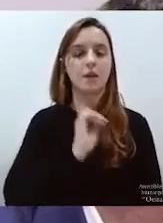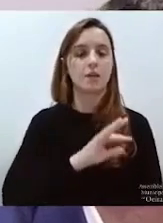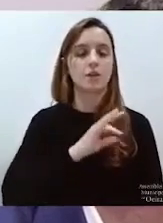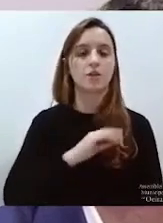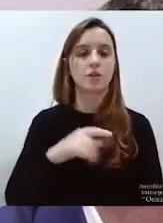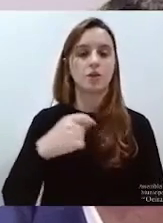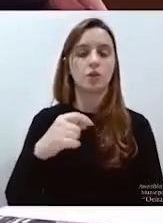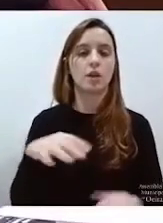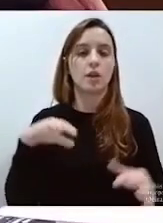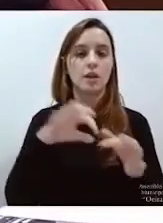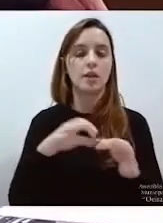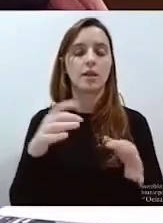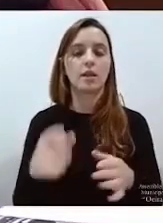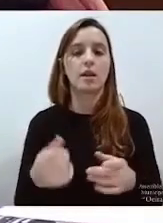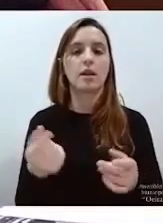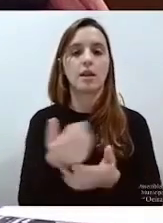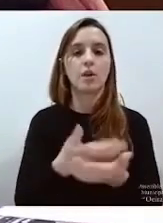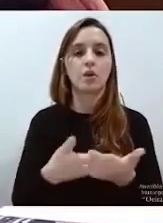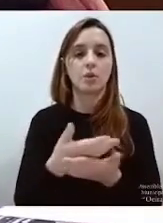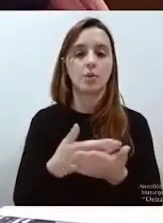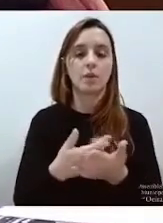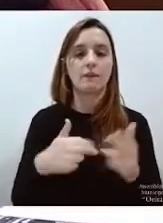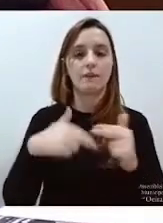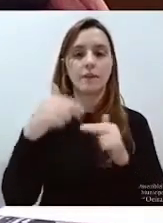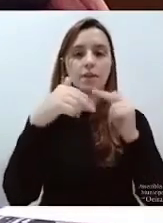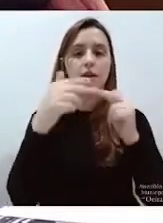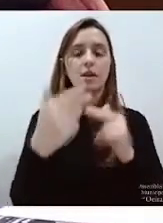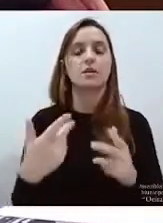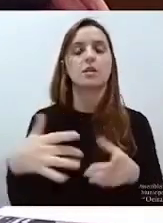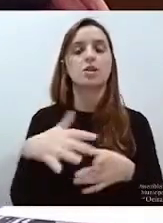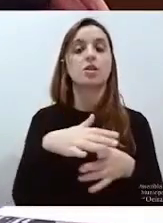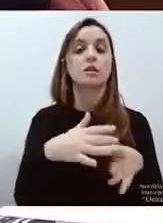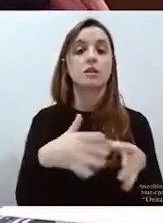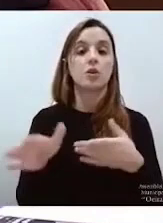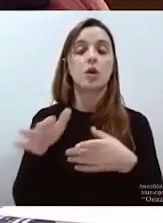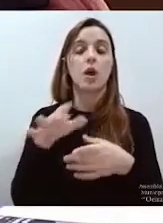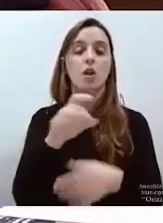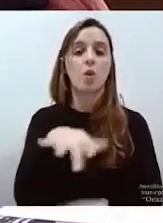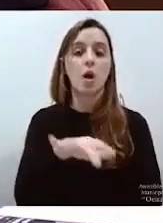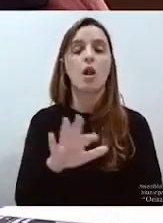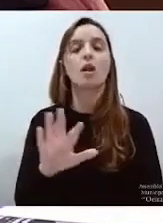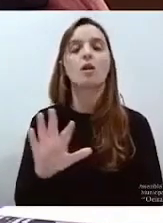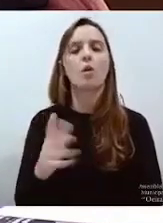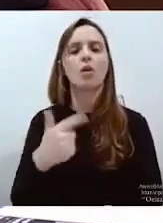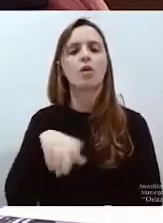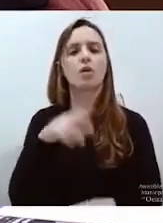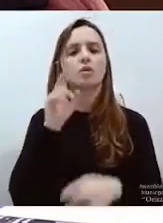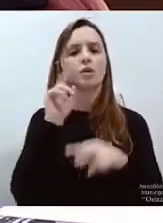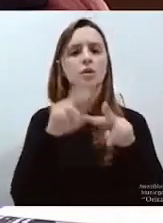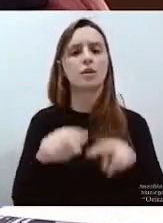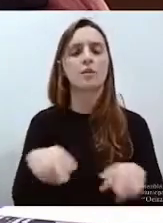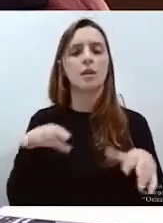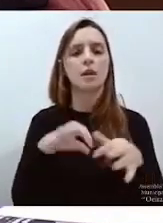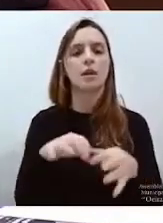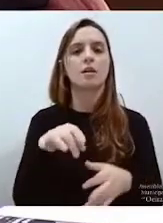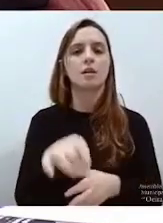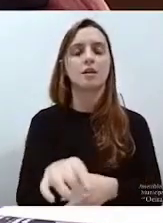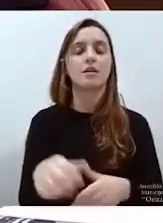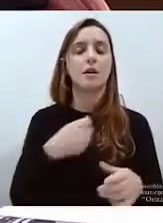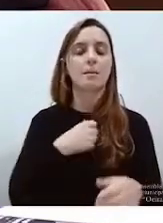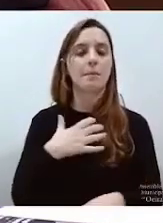Setor Empresarial Local, quando estamos a analisar as questões relativas às empresas municipais